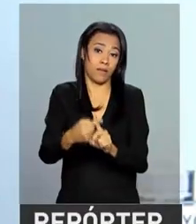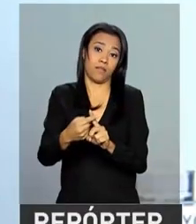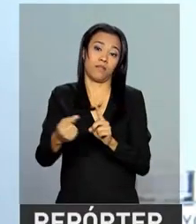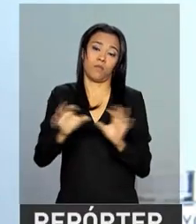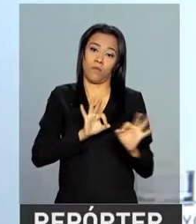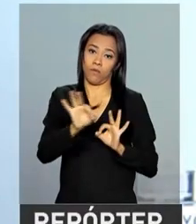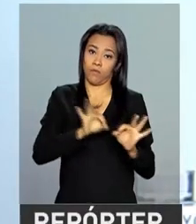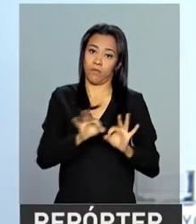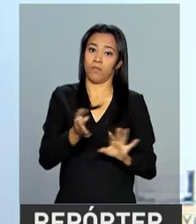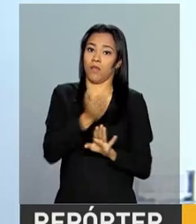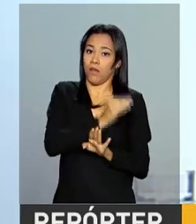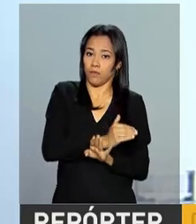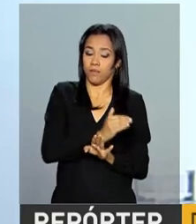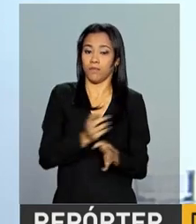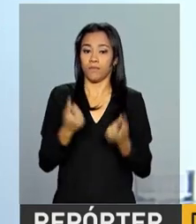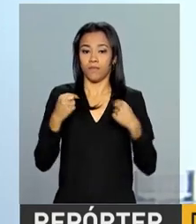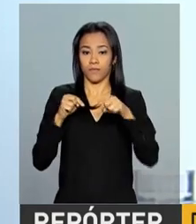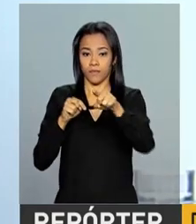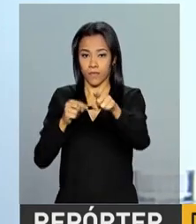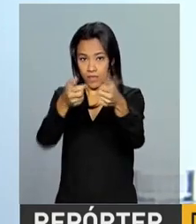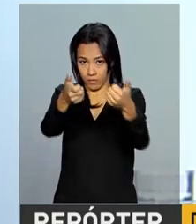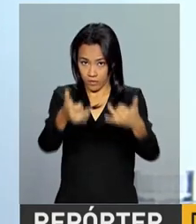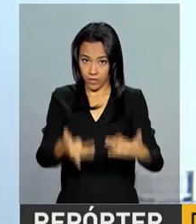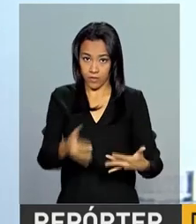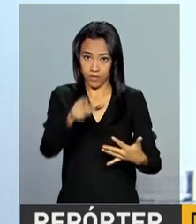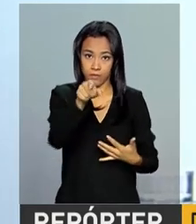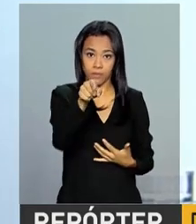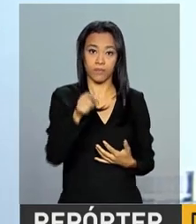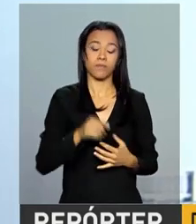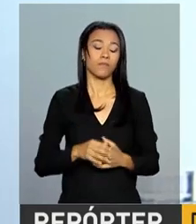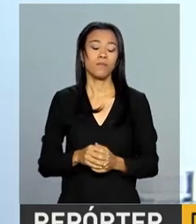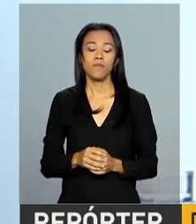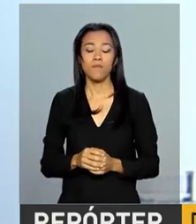conserva né um várias